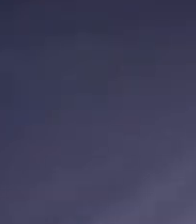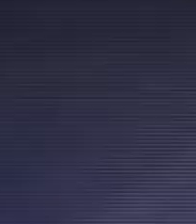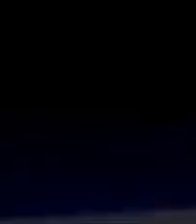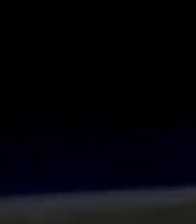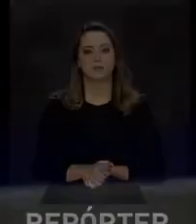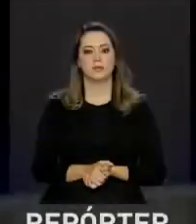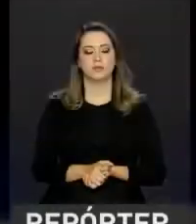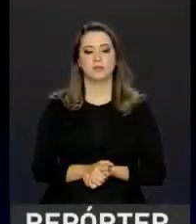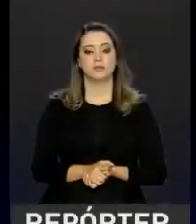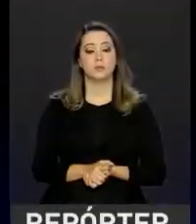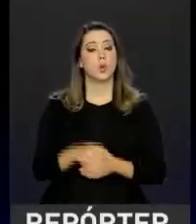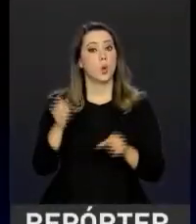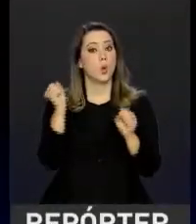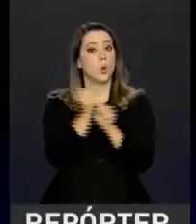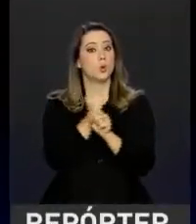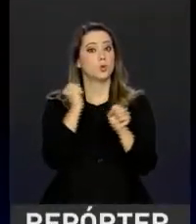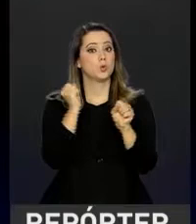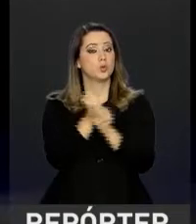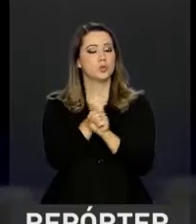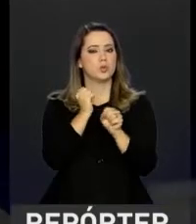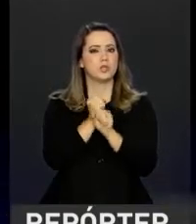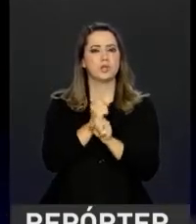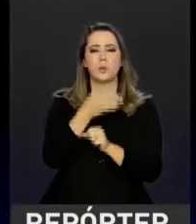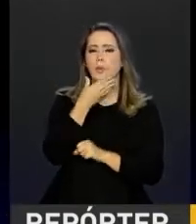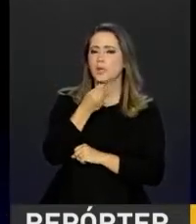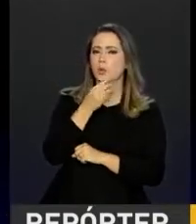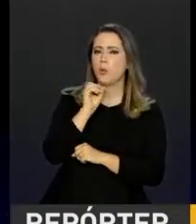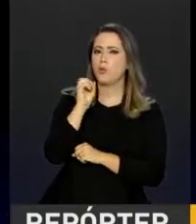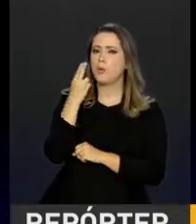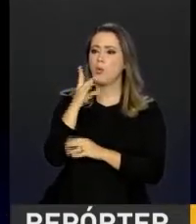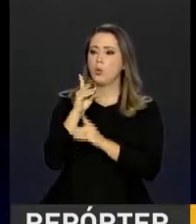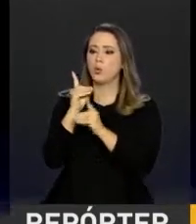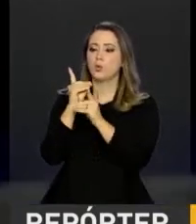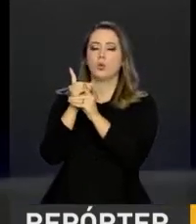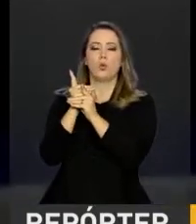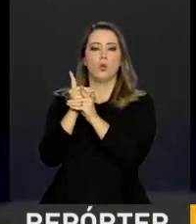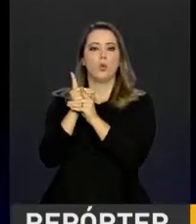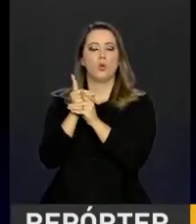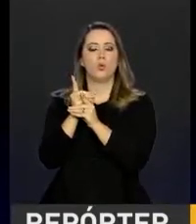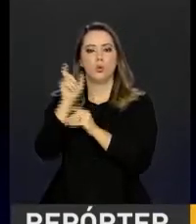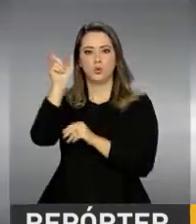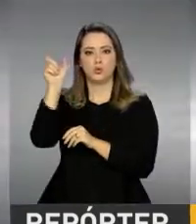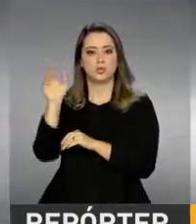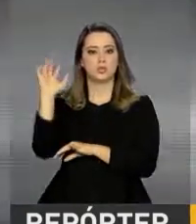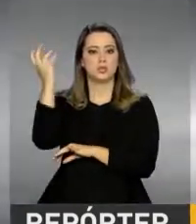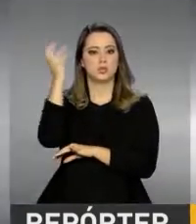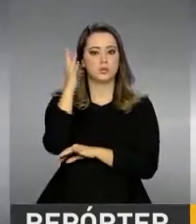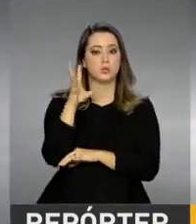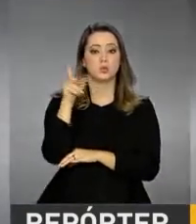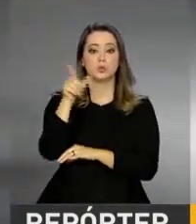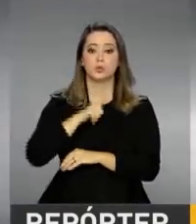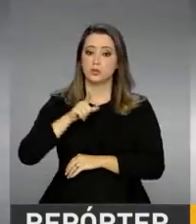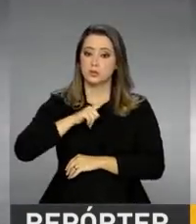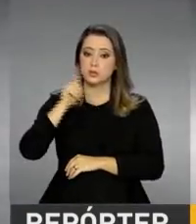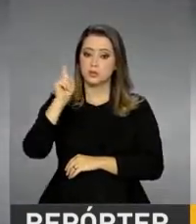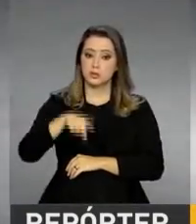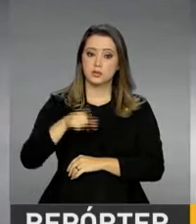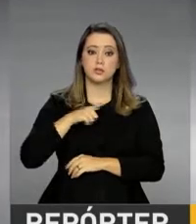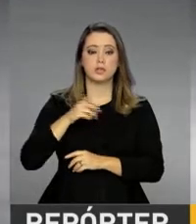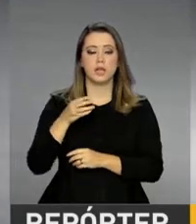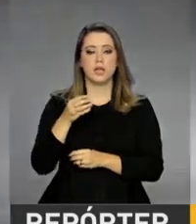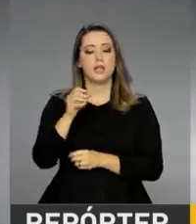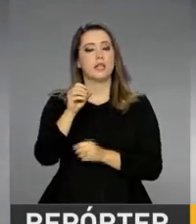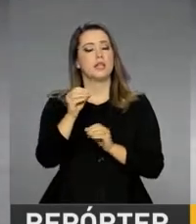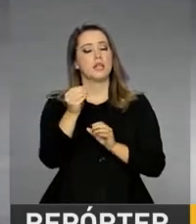construído pelo homem ou encontrado na natureza visível a olho nu ou não tudo o que existe é feito de átomos